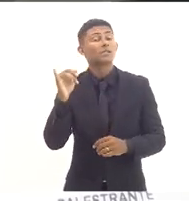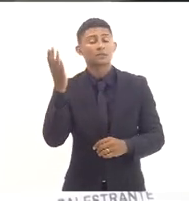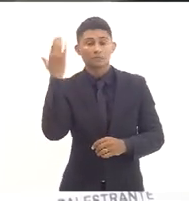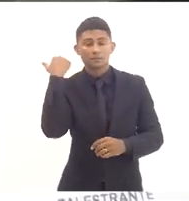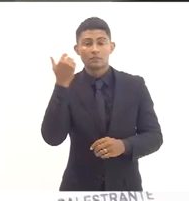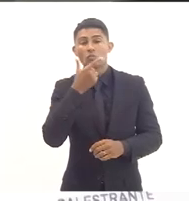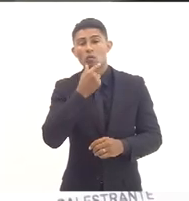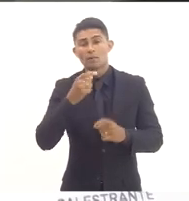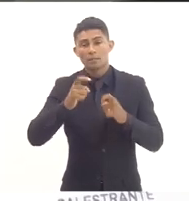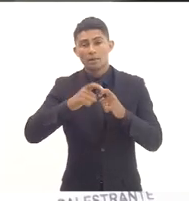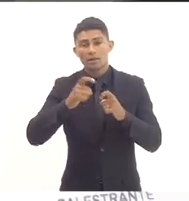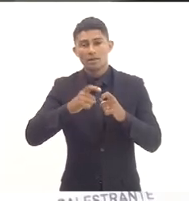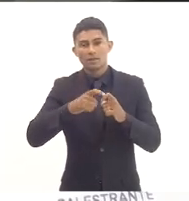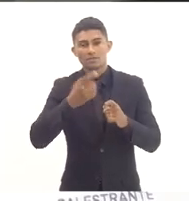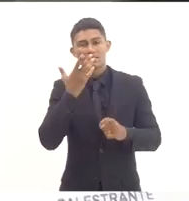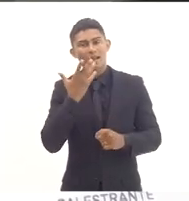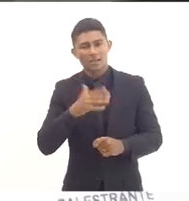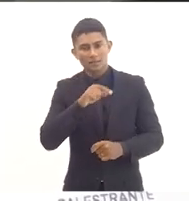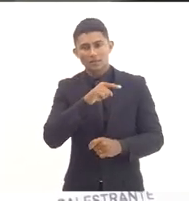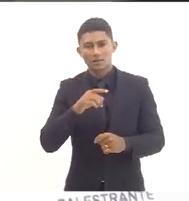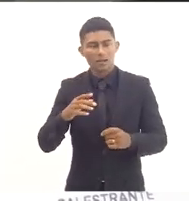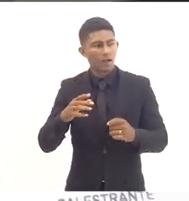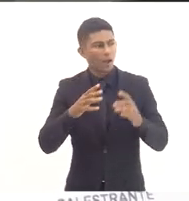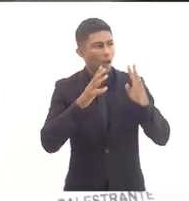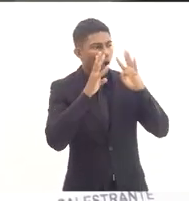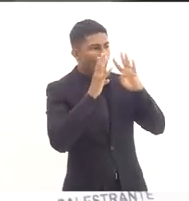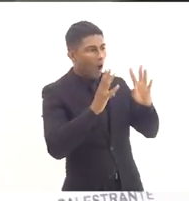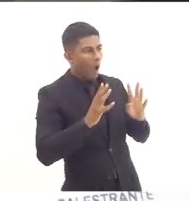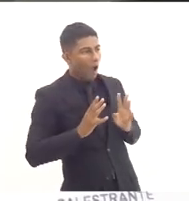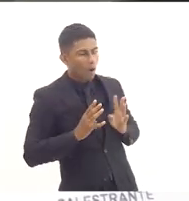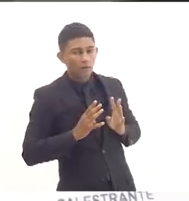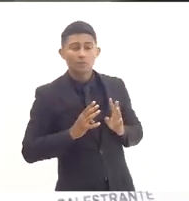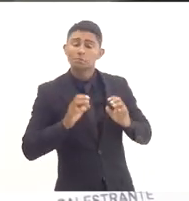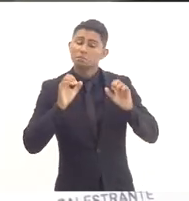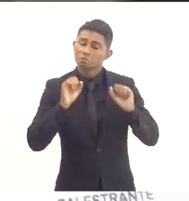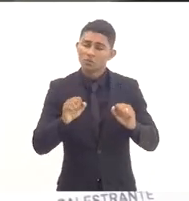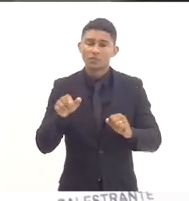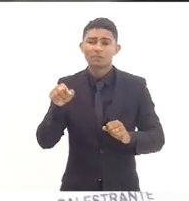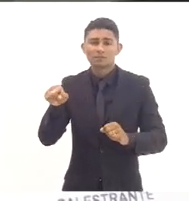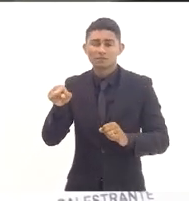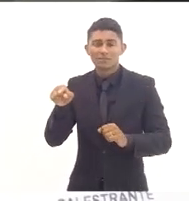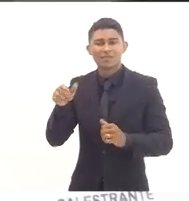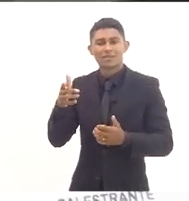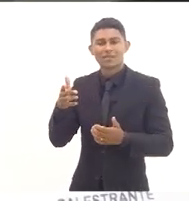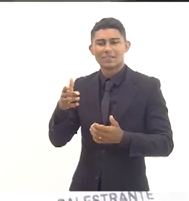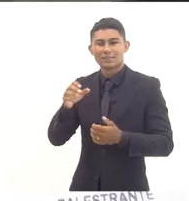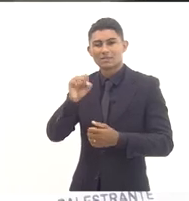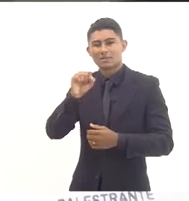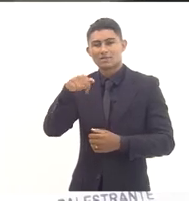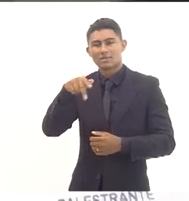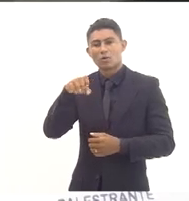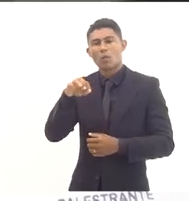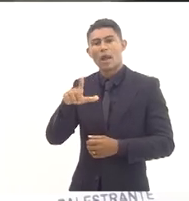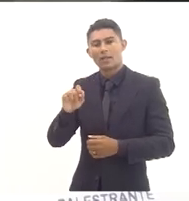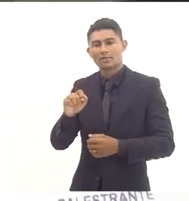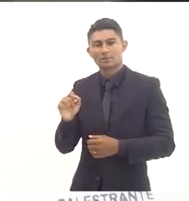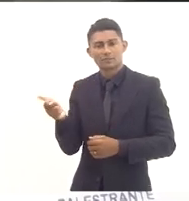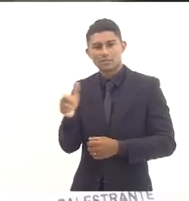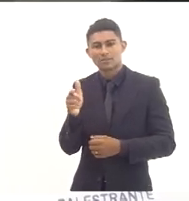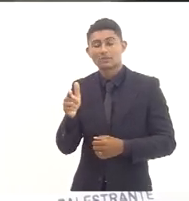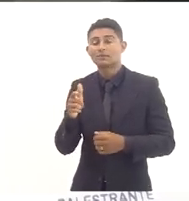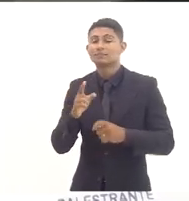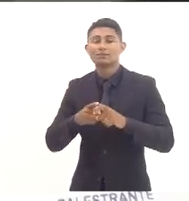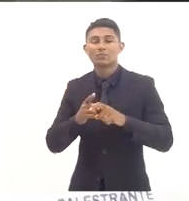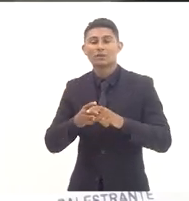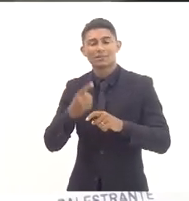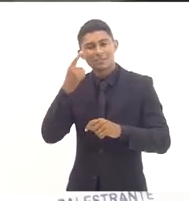me ouvido talvez vai vir por essa notícia com ela eu não sei acabei de mostrar um garotinho ali que não tem porque o pediatra falou com a mãe corre antes